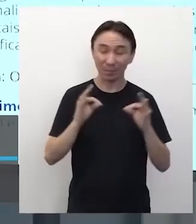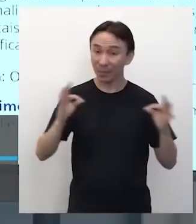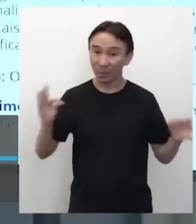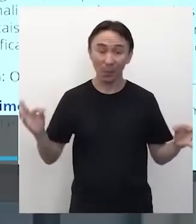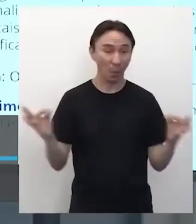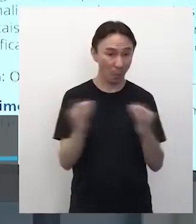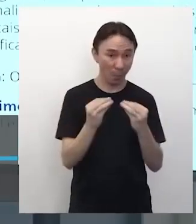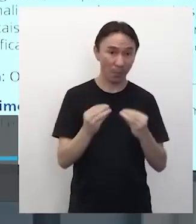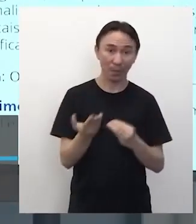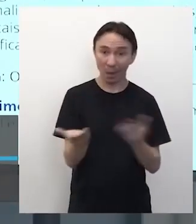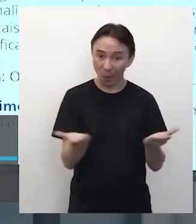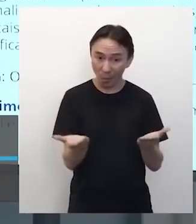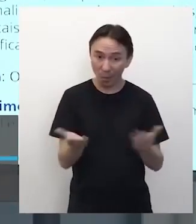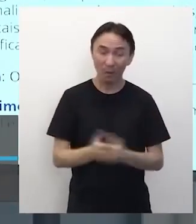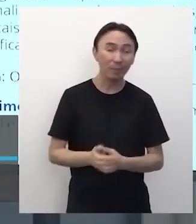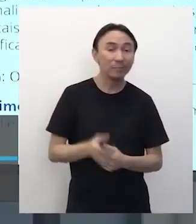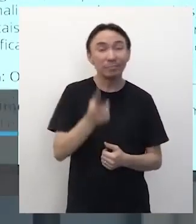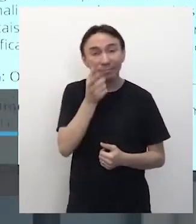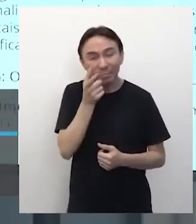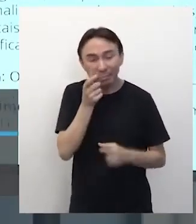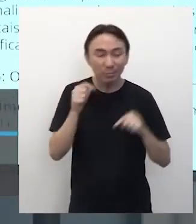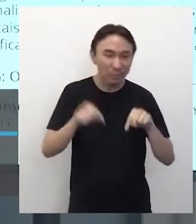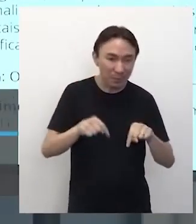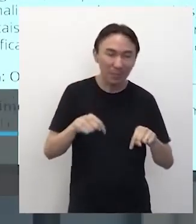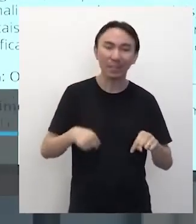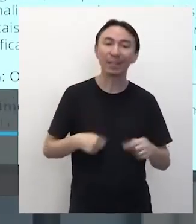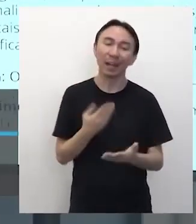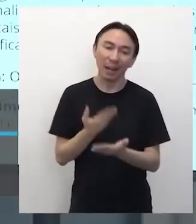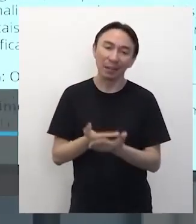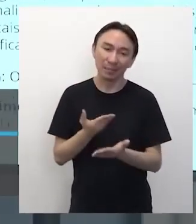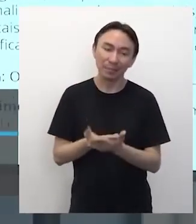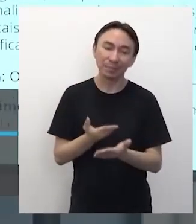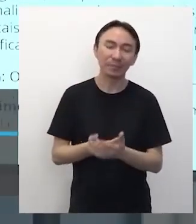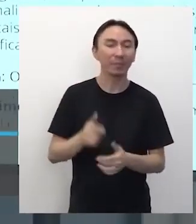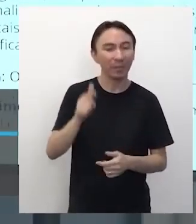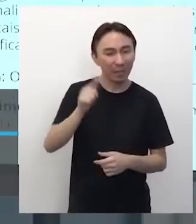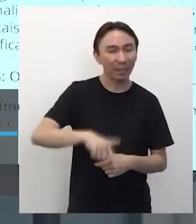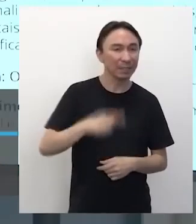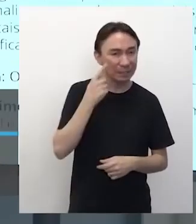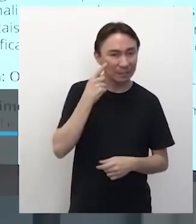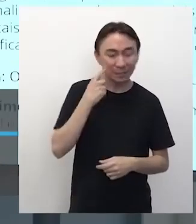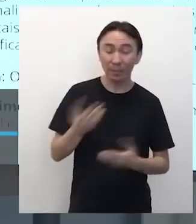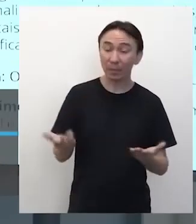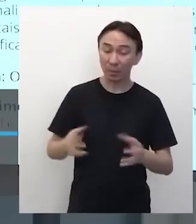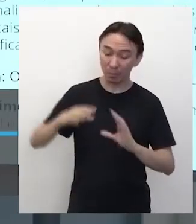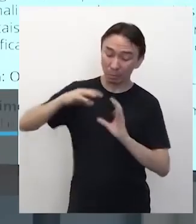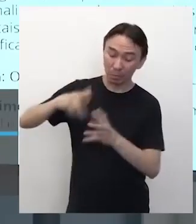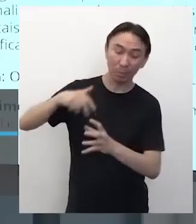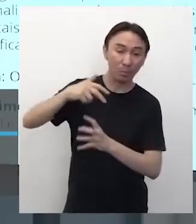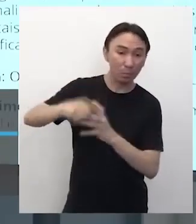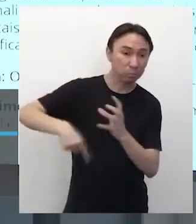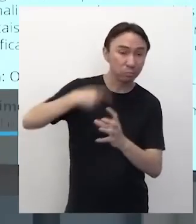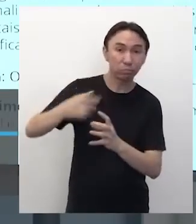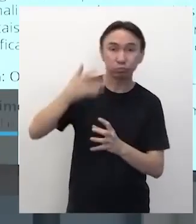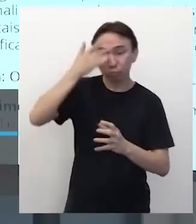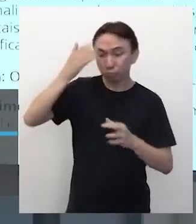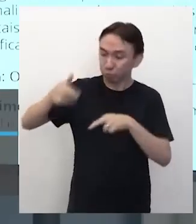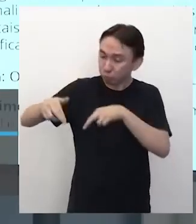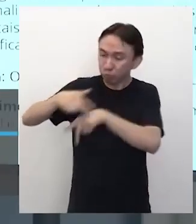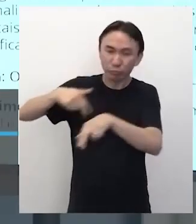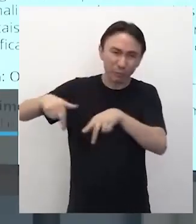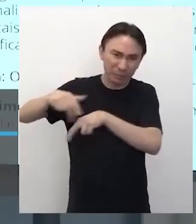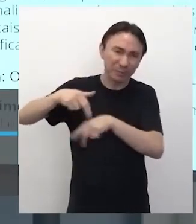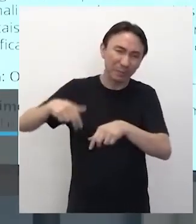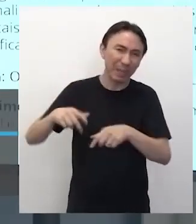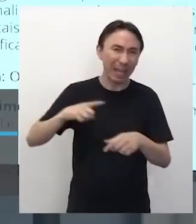irão acompanhar mais essa aula aí, que vai falar sobre a questão demográfica do planeta. Como é um assunto extenso, nós